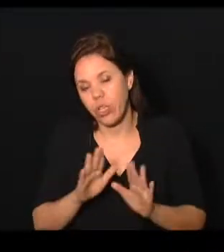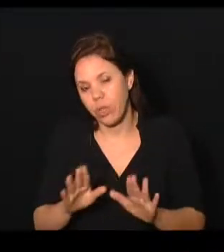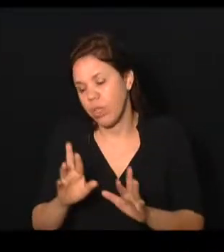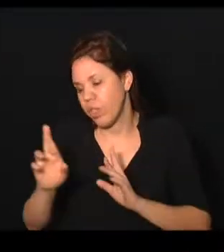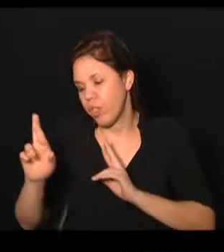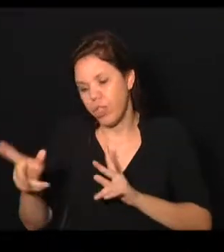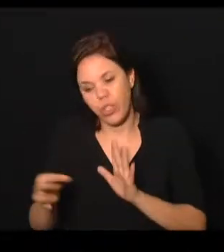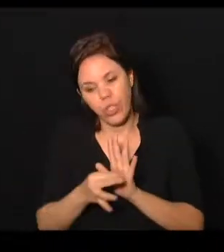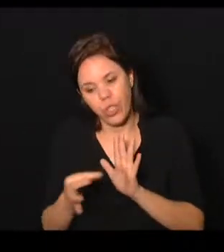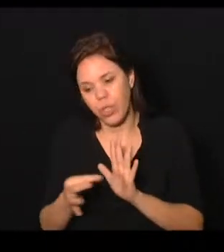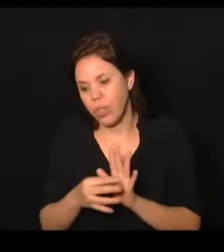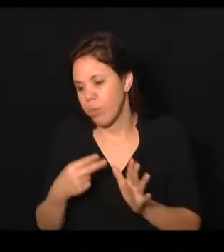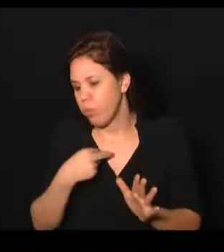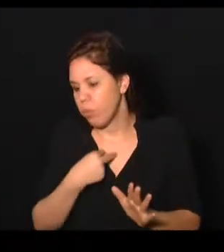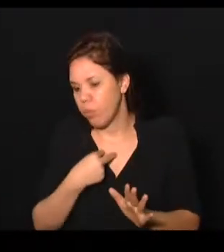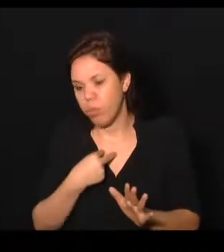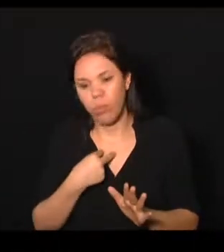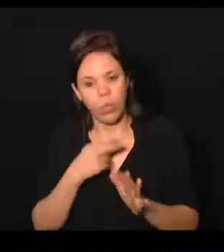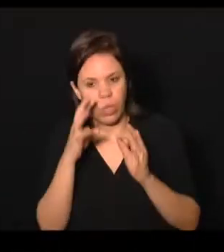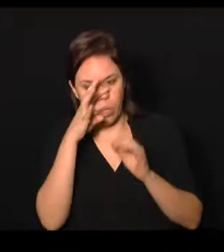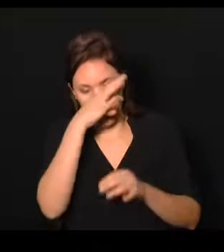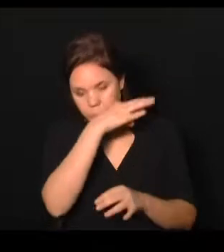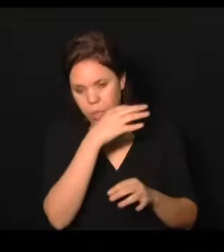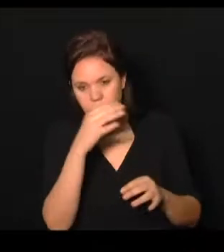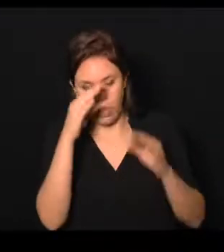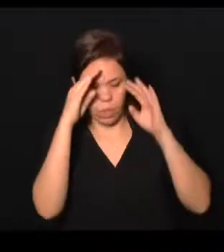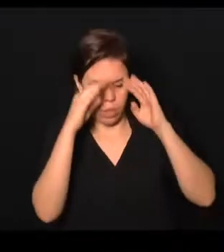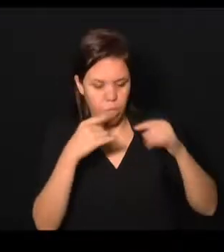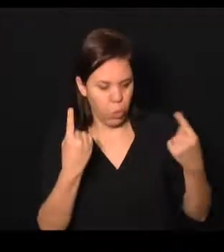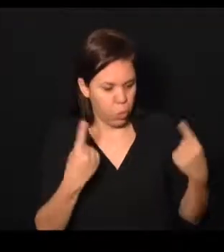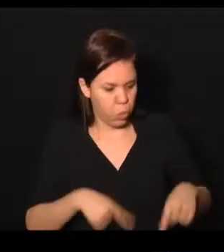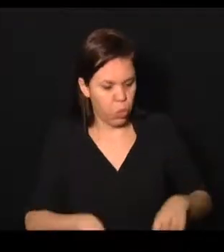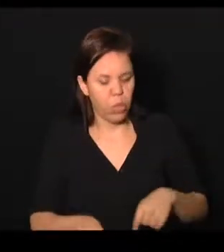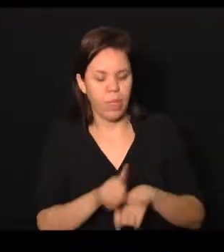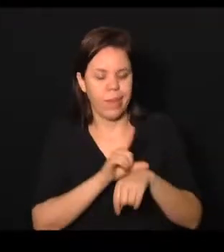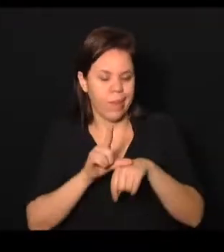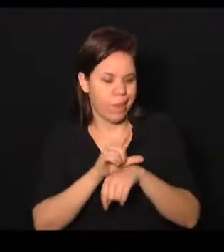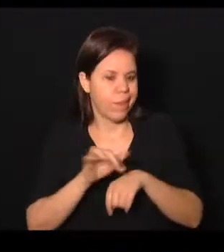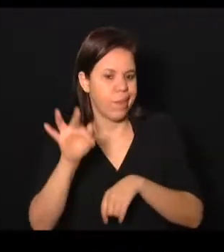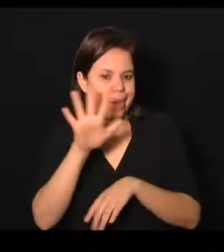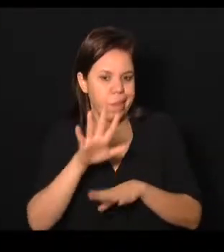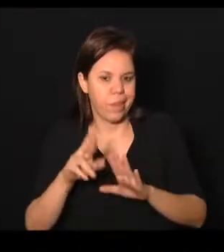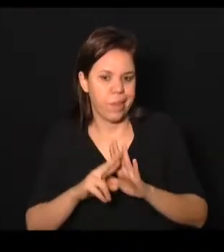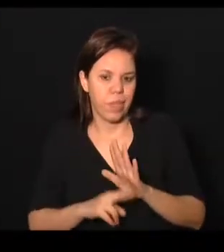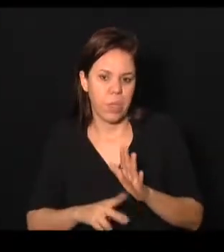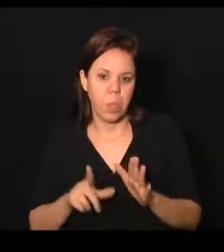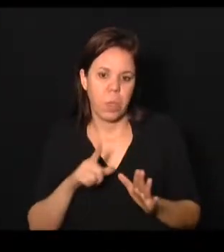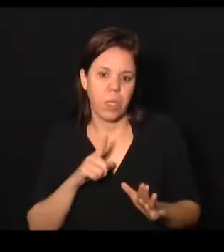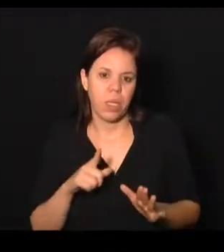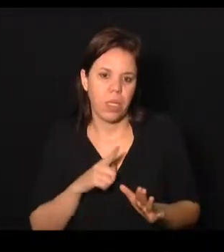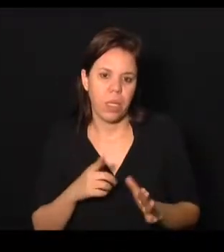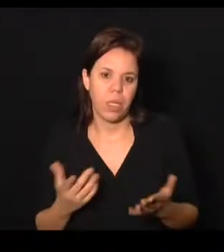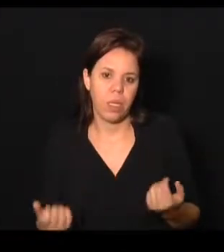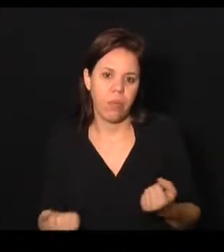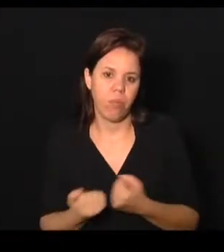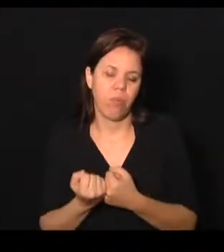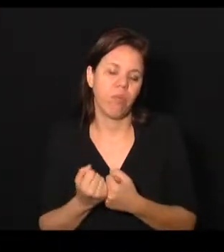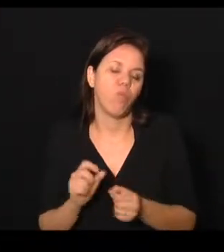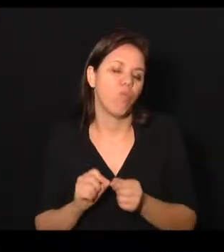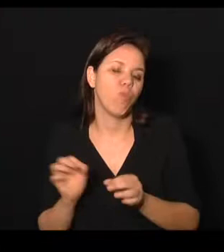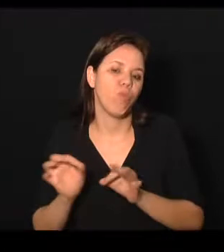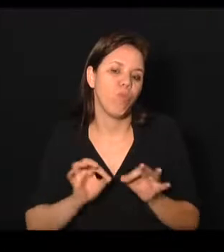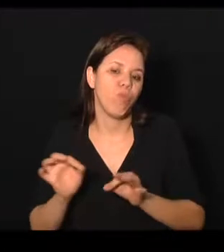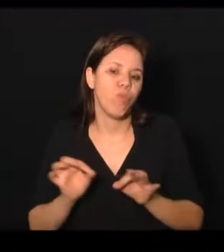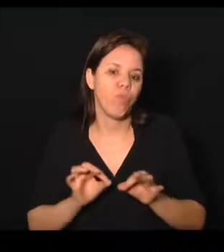poder sobrepor a uma legislação federal. E essa legislação, ela é baseada sempre para como é feita essa portaria.